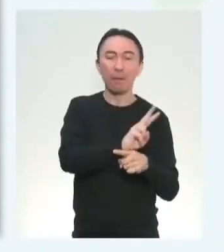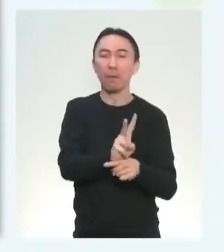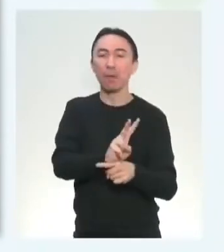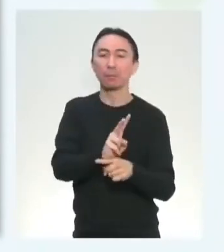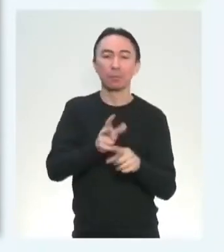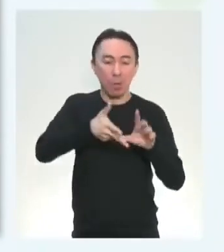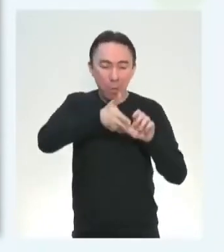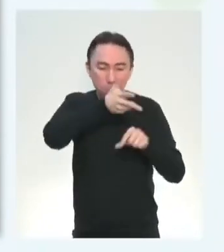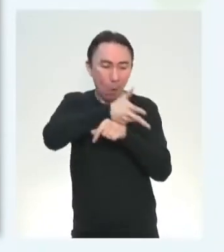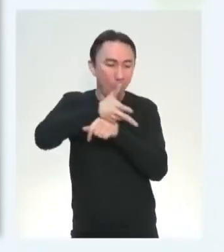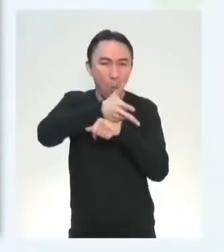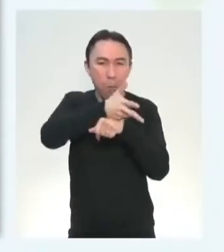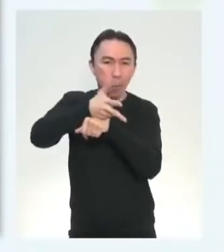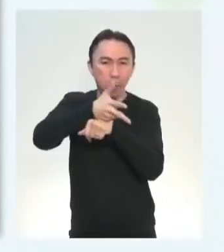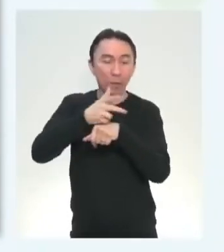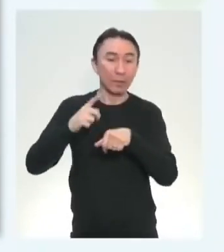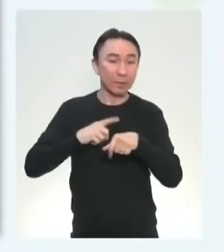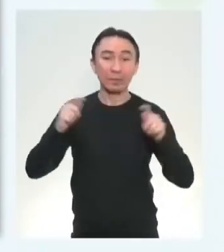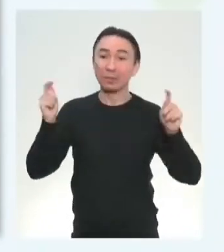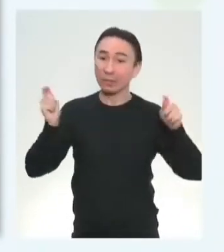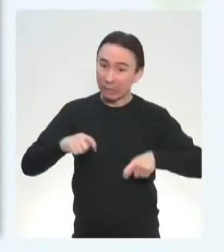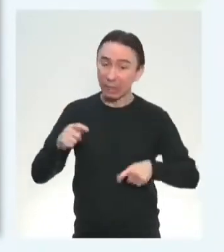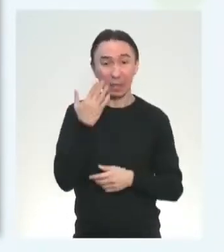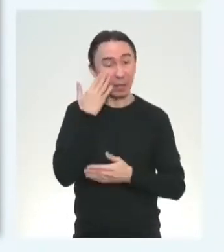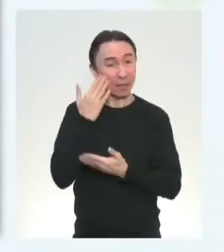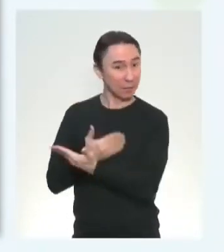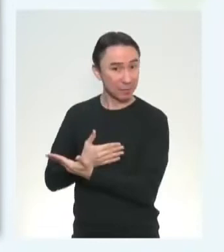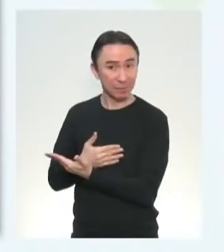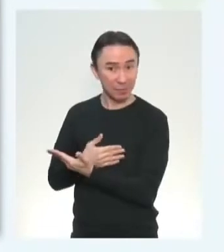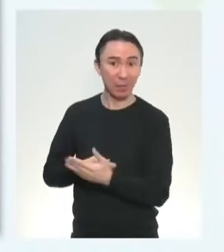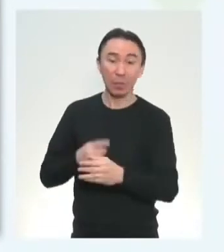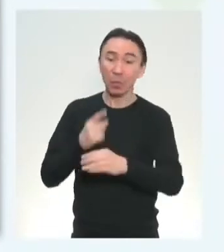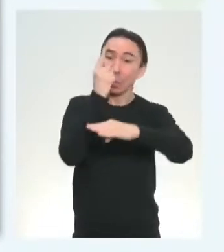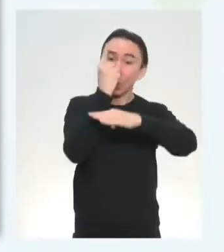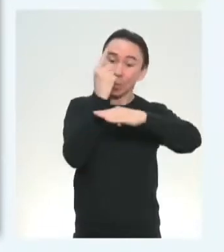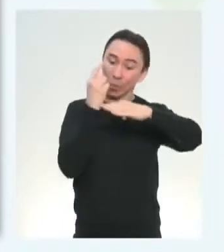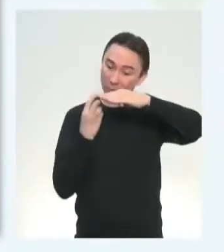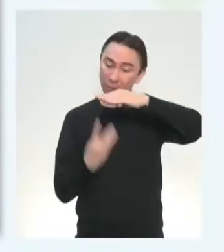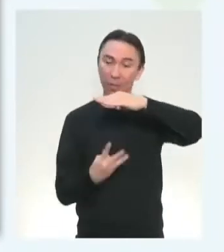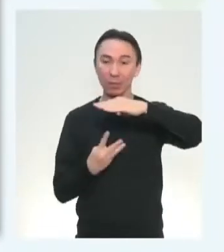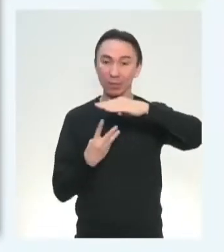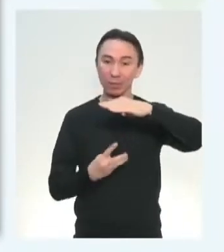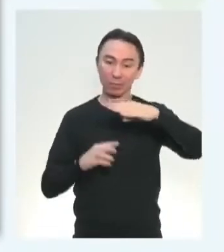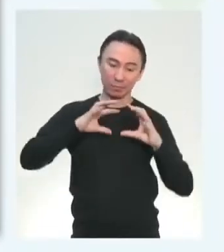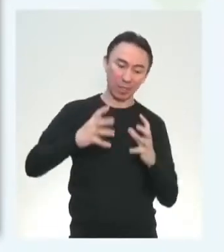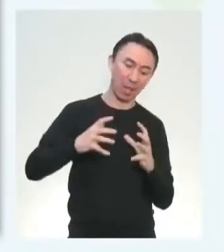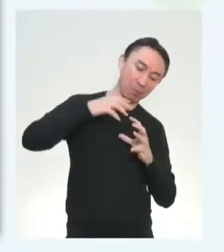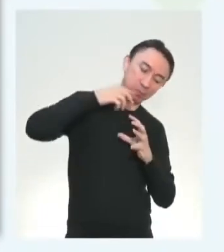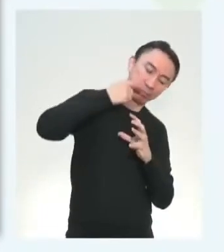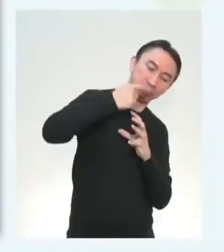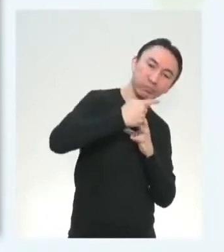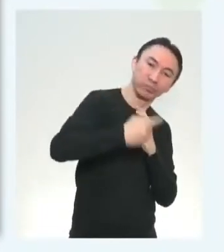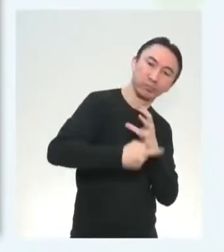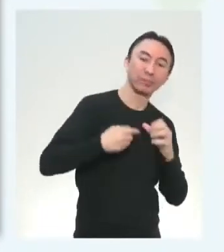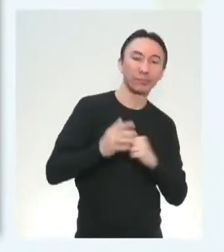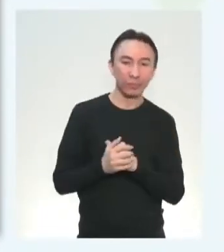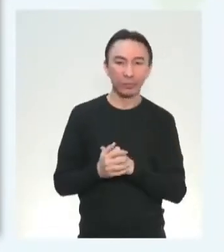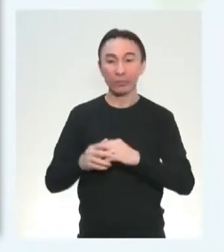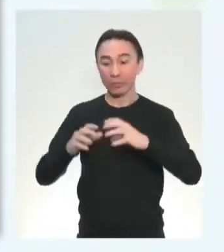de visualizar cerca de 1/3 da superfície terrestre. A América do Sul é monitorada pelo GOES